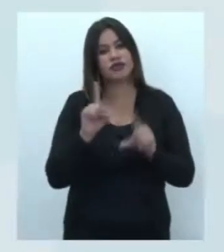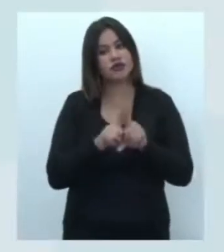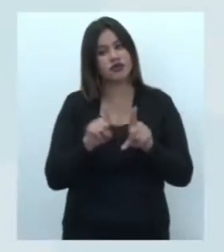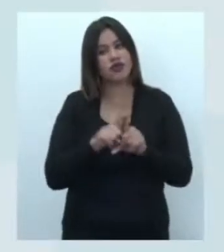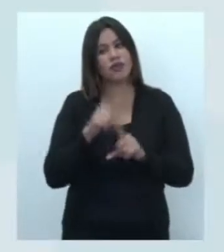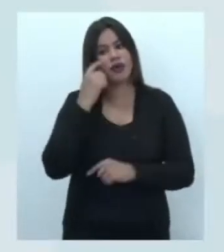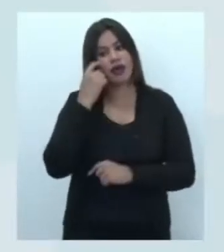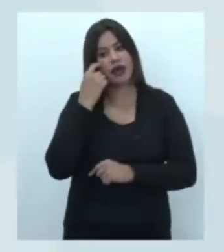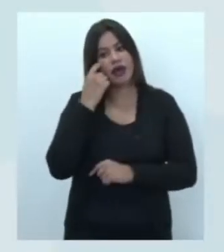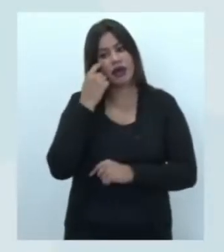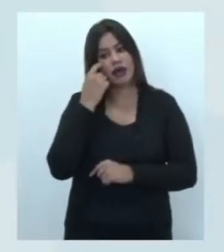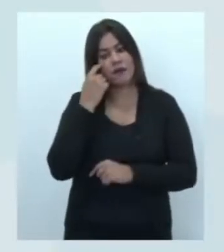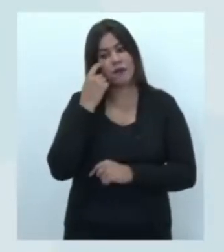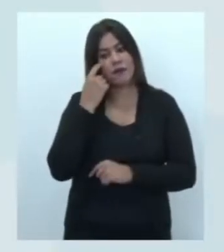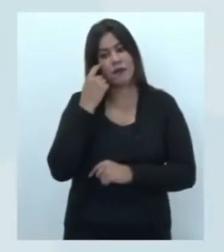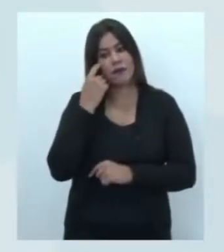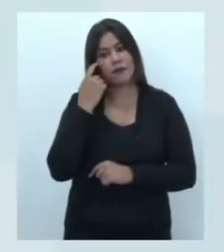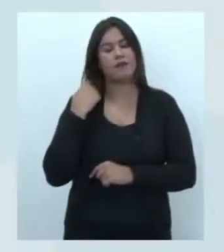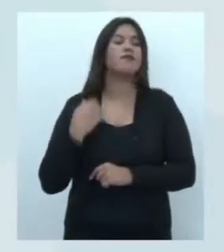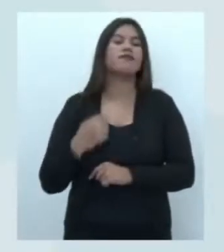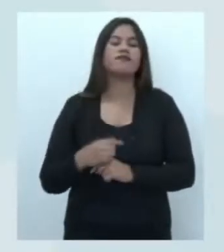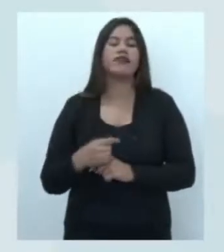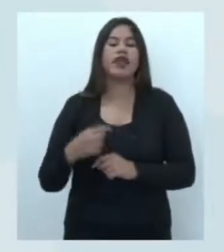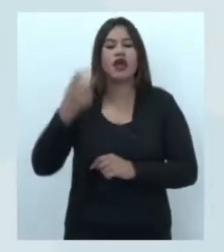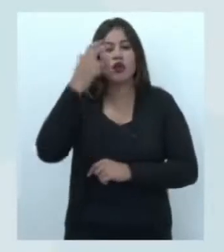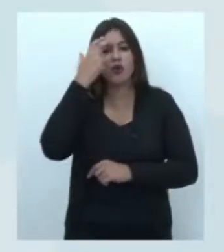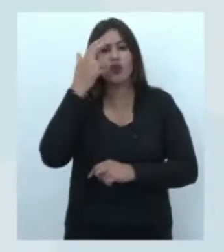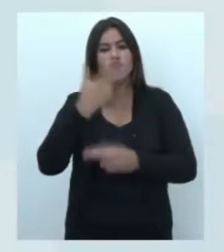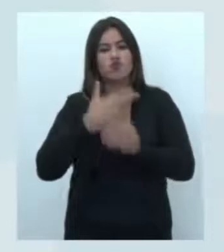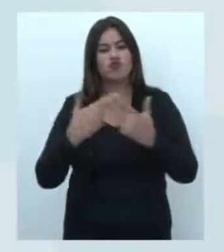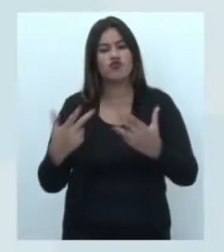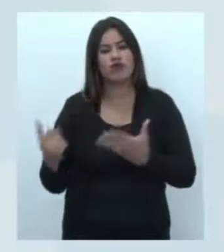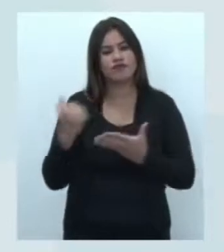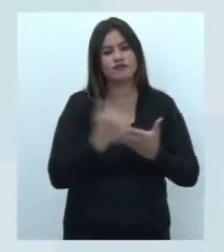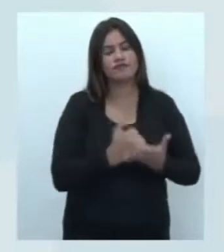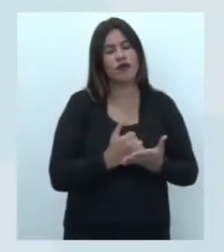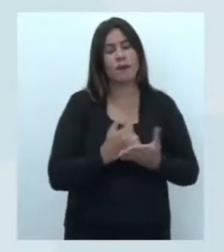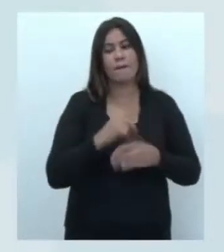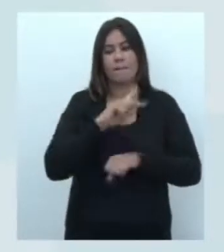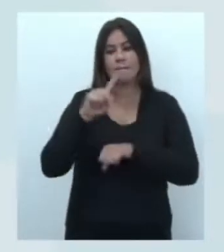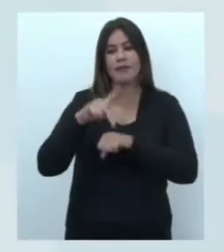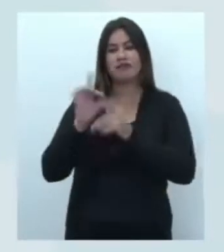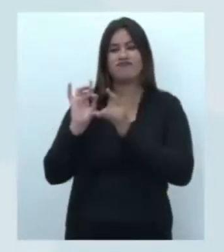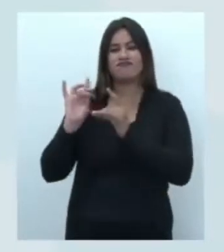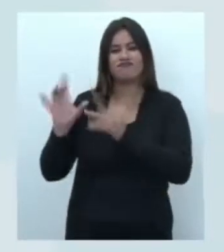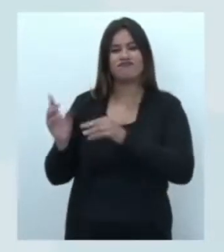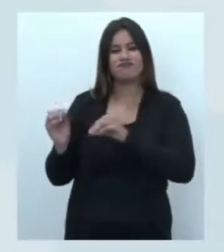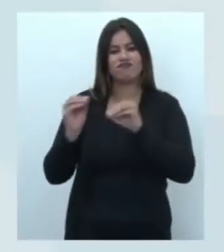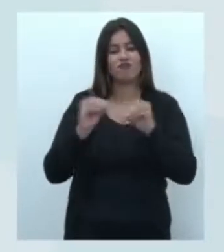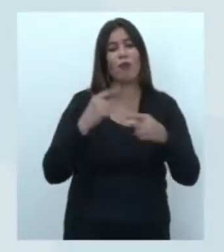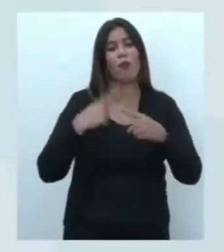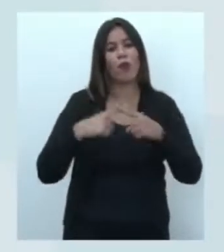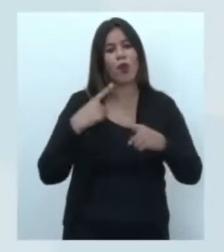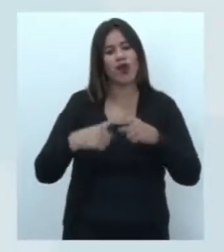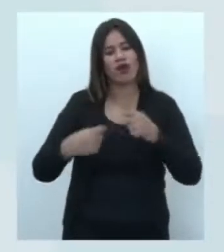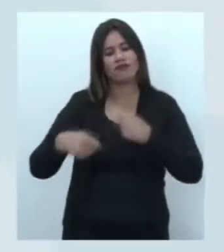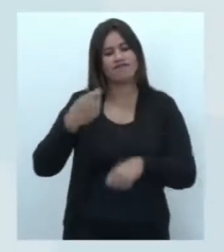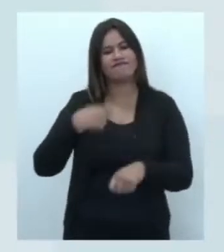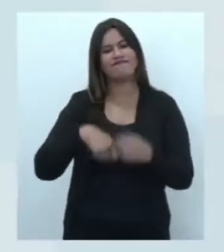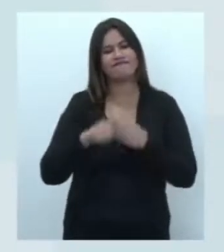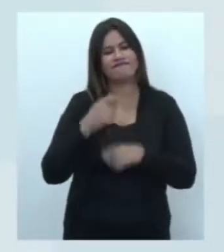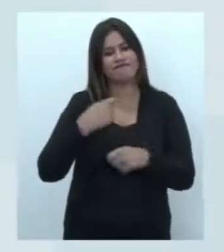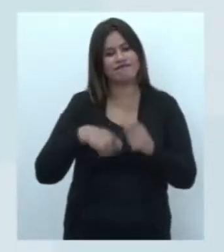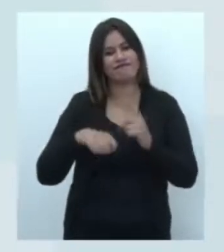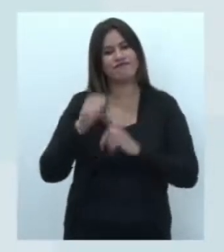Trouxeram aí importantes contribuições, deixaram o seu país principalmente por motivos econômicos